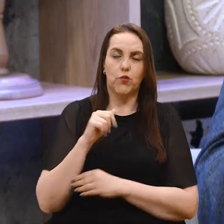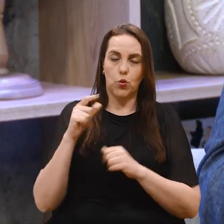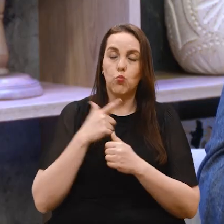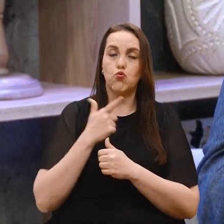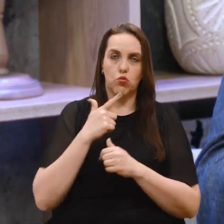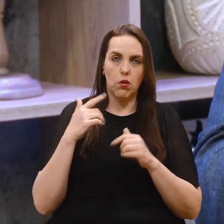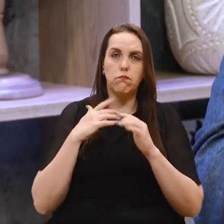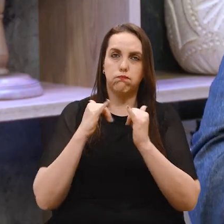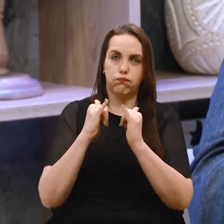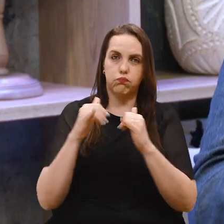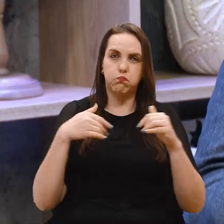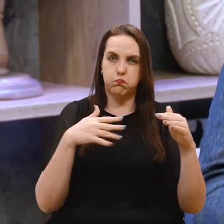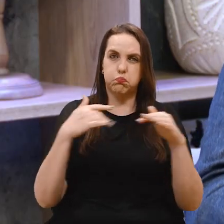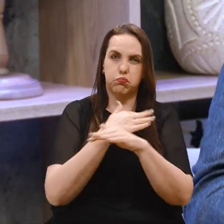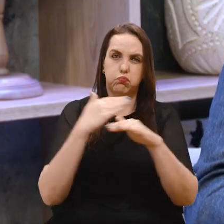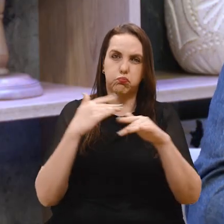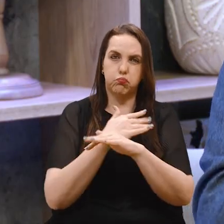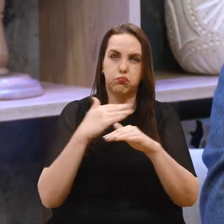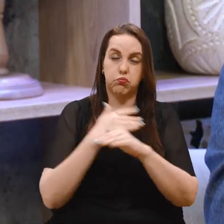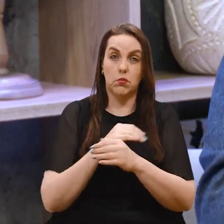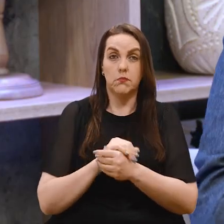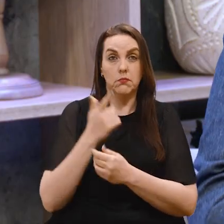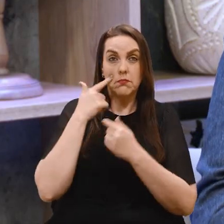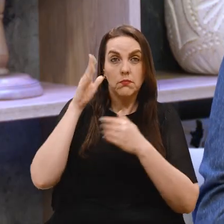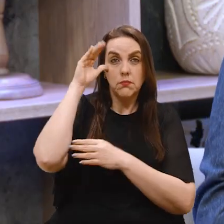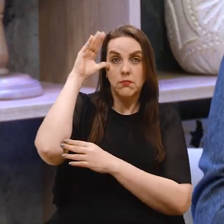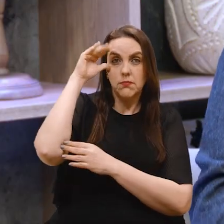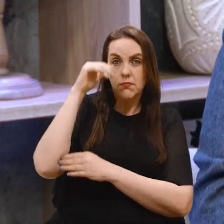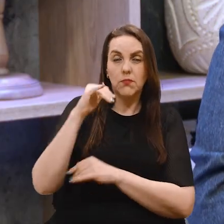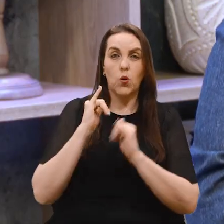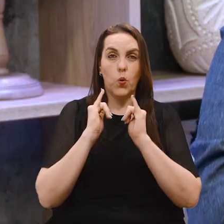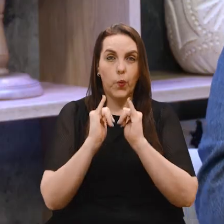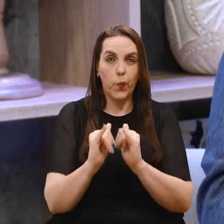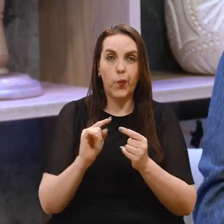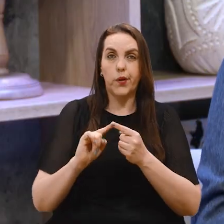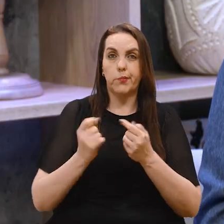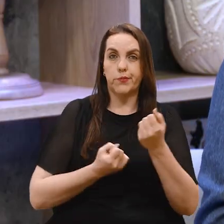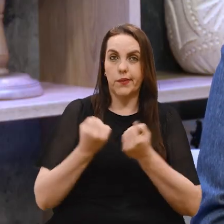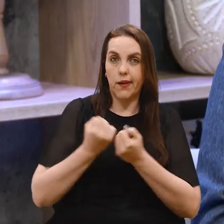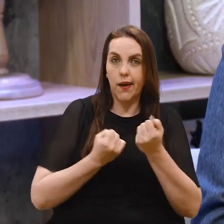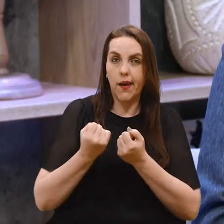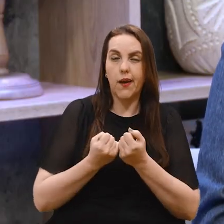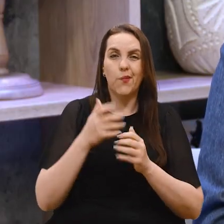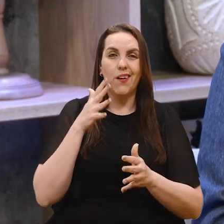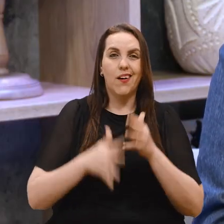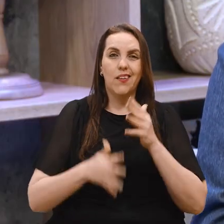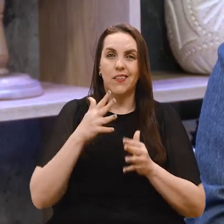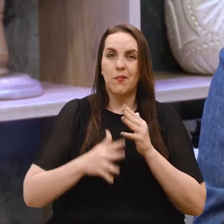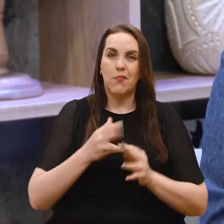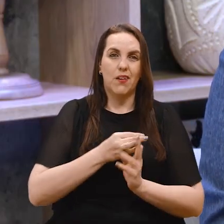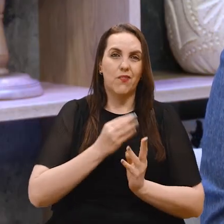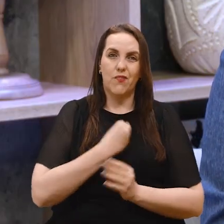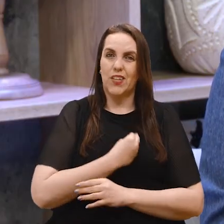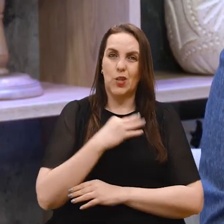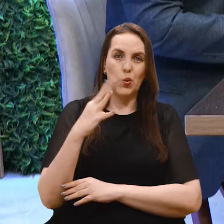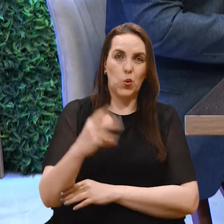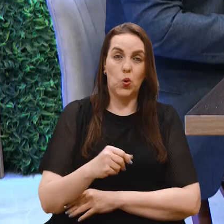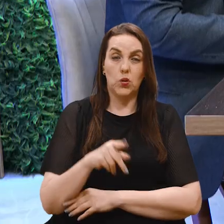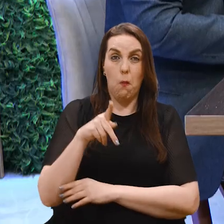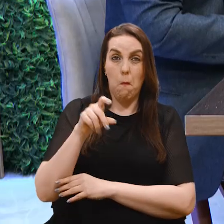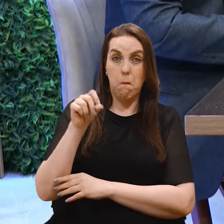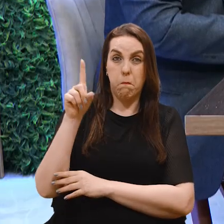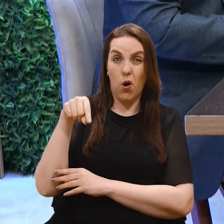a gente pôde observar alguns ônibus passando, veículos passando. Atrapalha a vida de todo mundo, né? O pó no